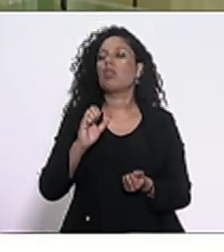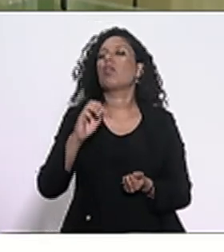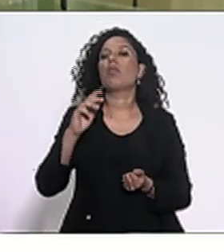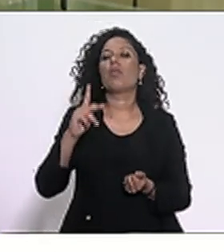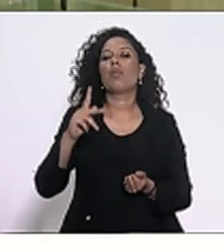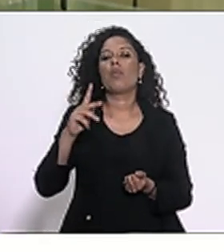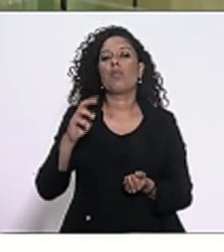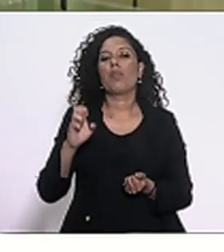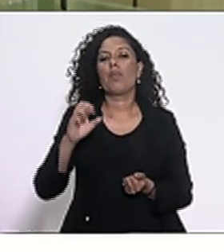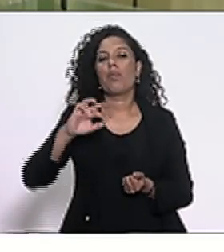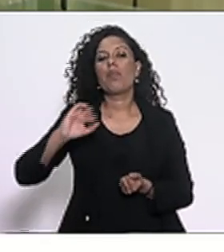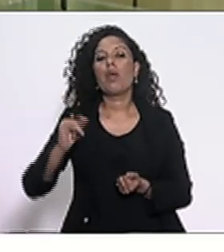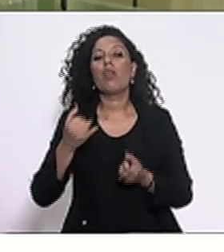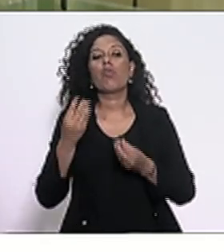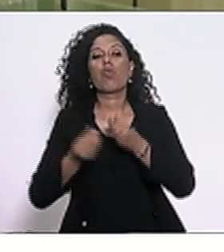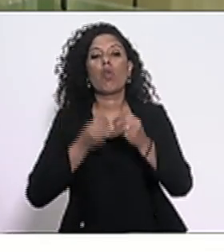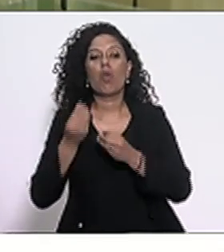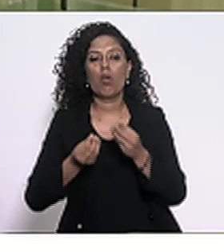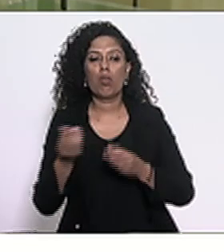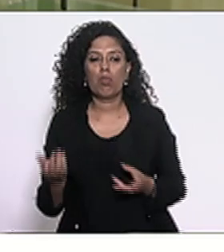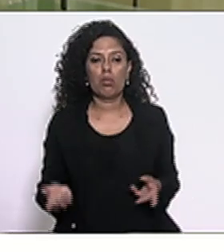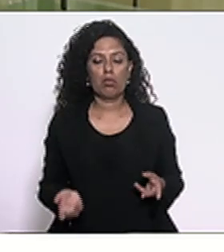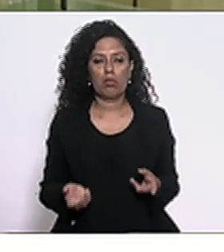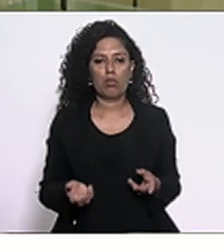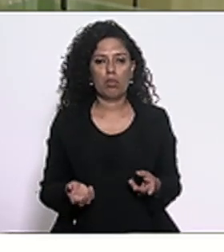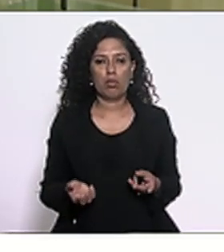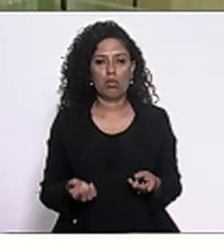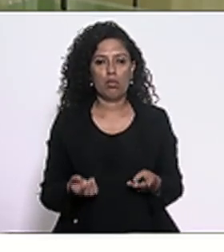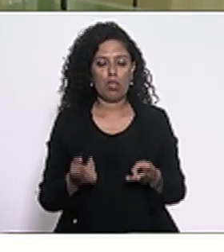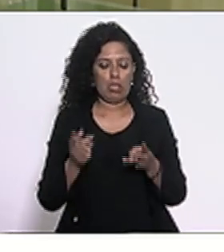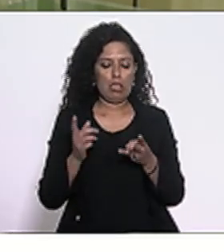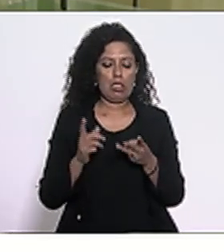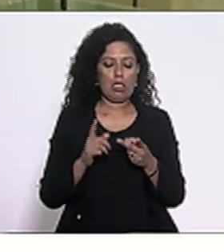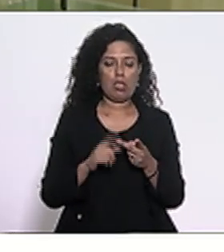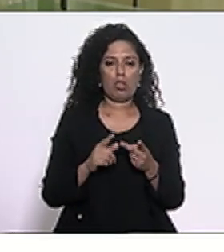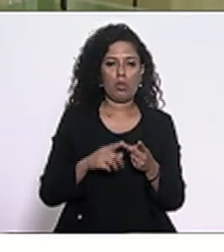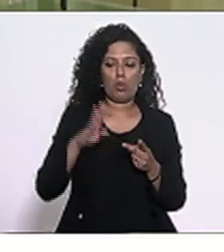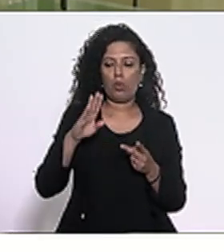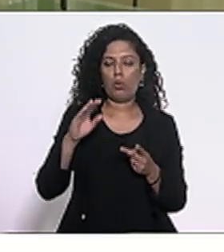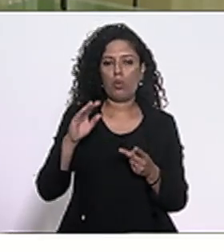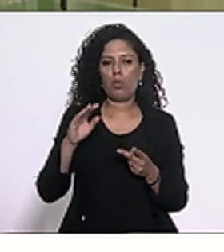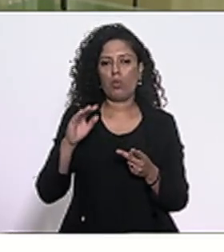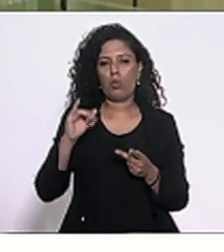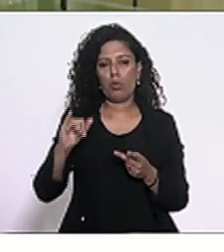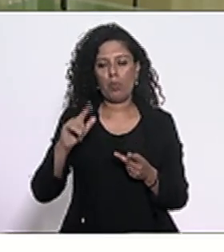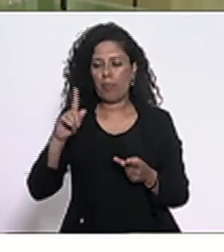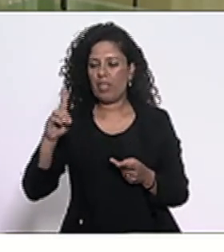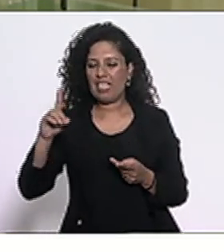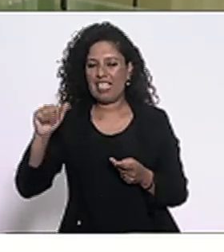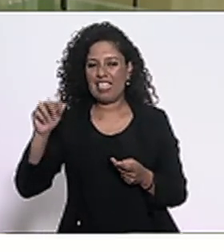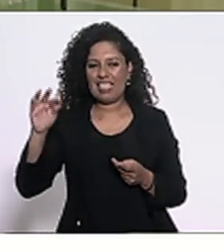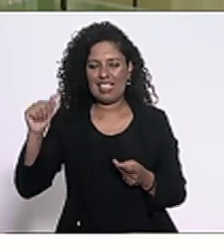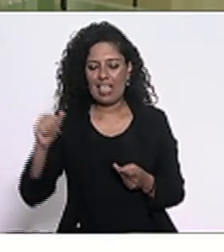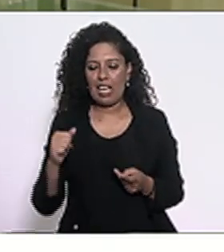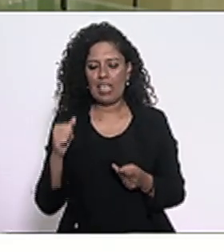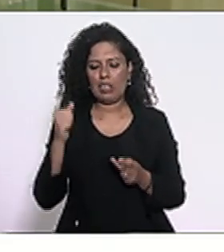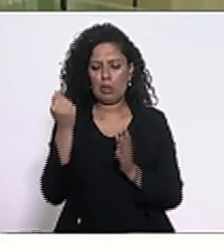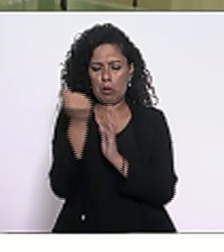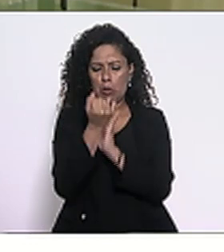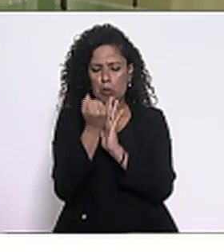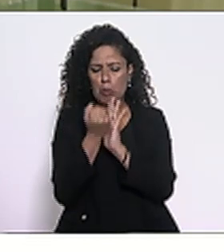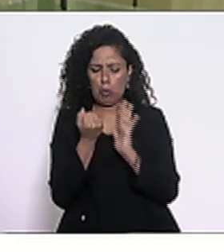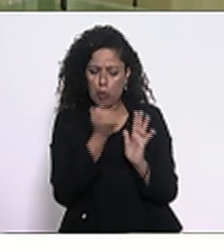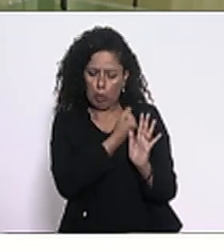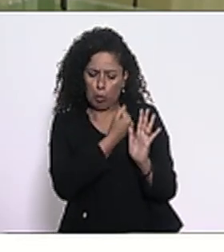A gente tem uma questão hoje, que é uma questão latente aí, que é de Big Data, fazer análise de dados, mineração de dados. O